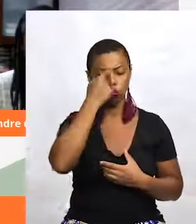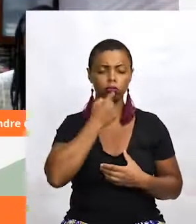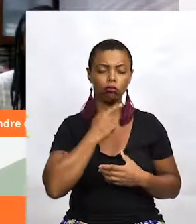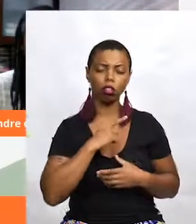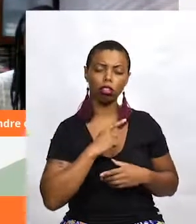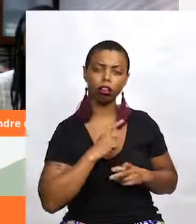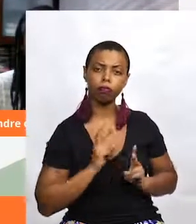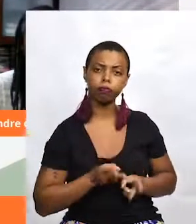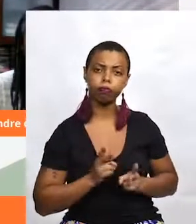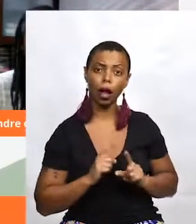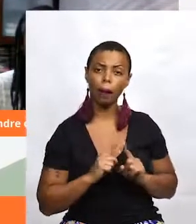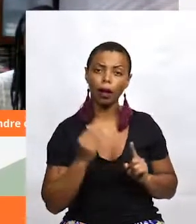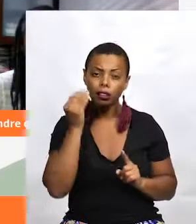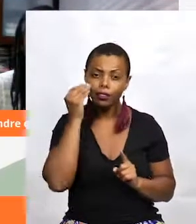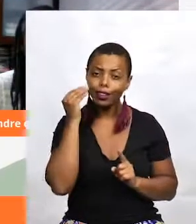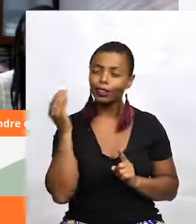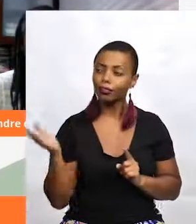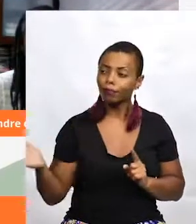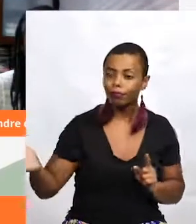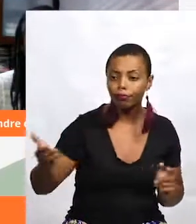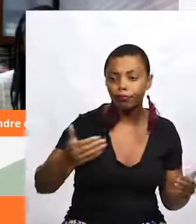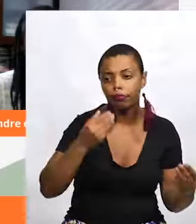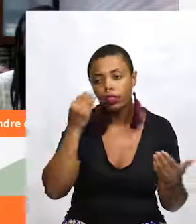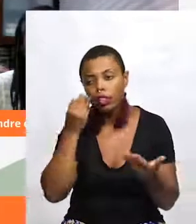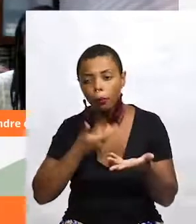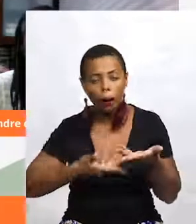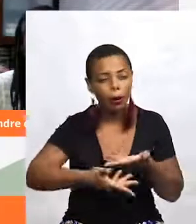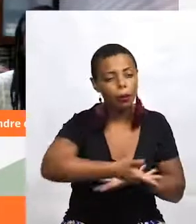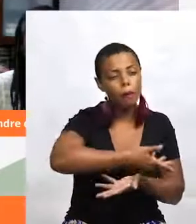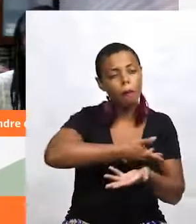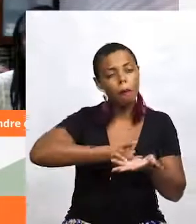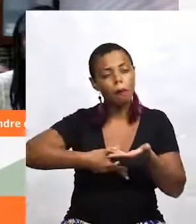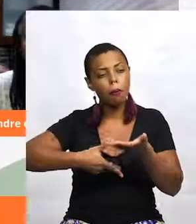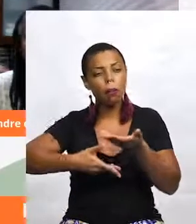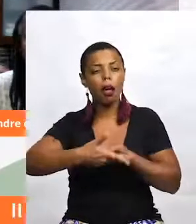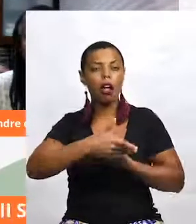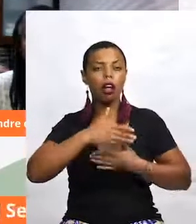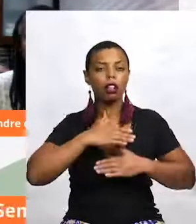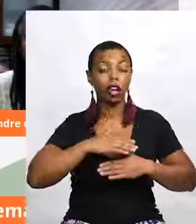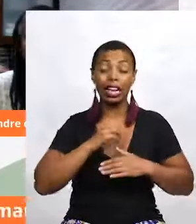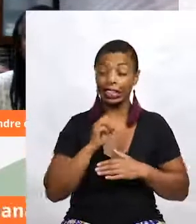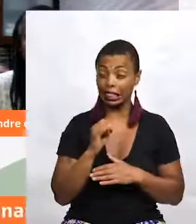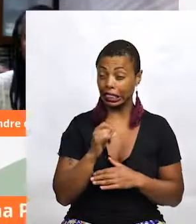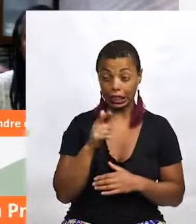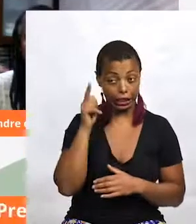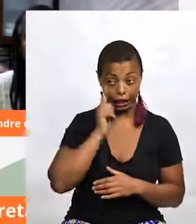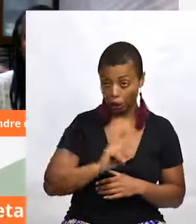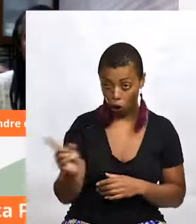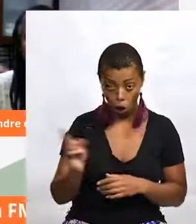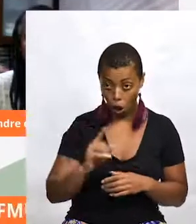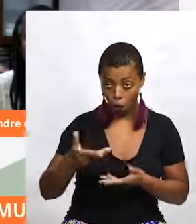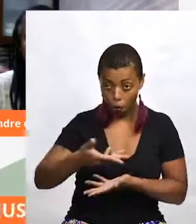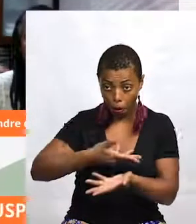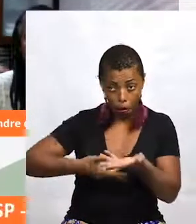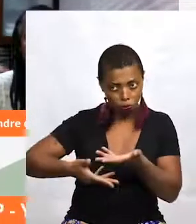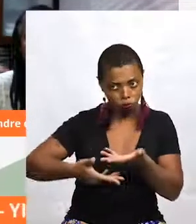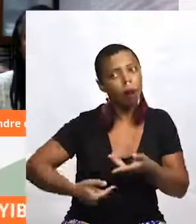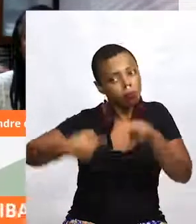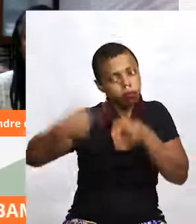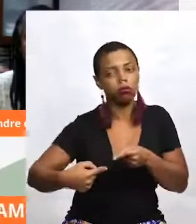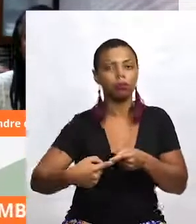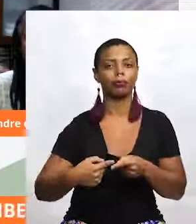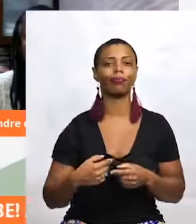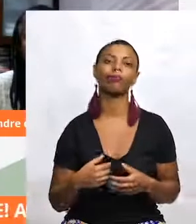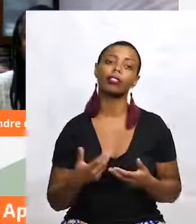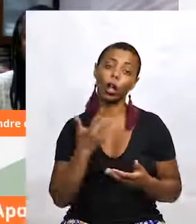tentando trazer as pessoas para o diálogo, e se fosse inevitável o diálogo, aí sim para o confronto. Acho que é